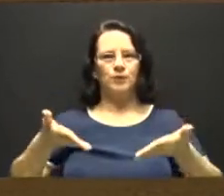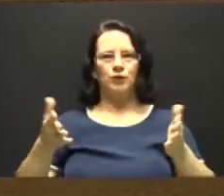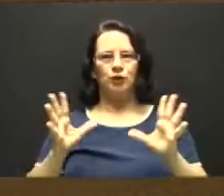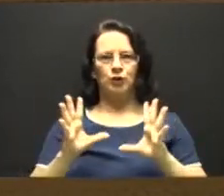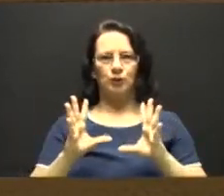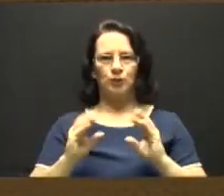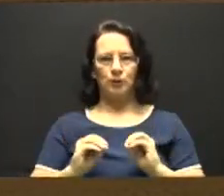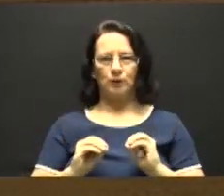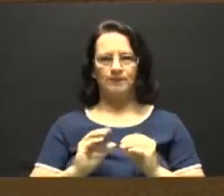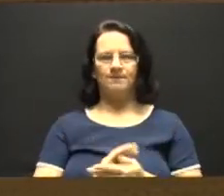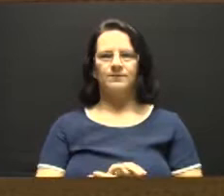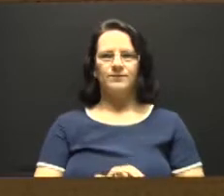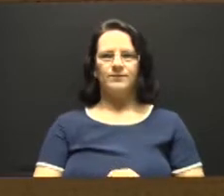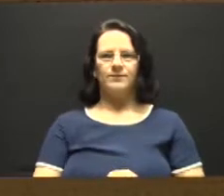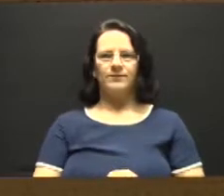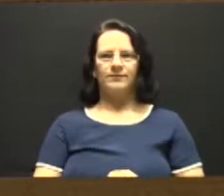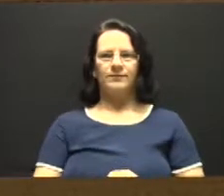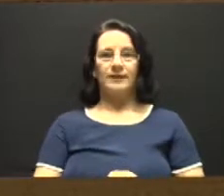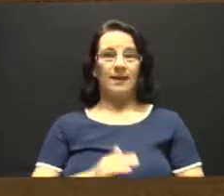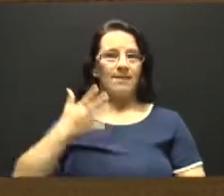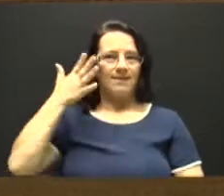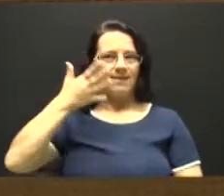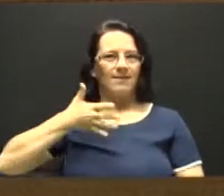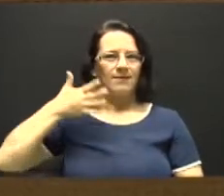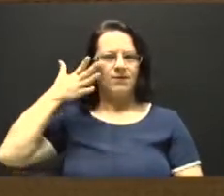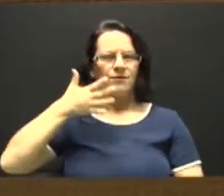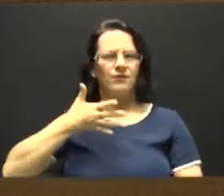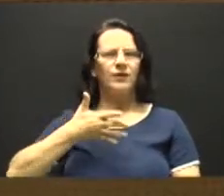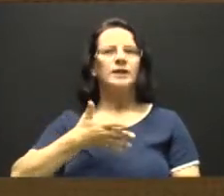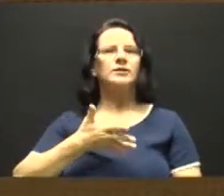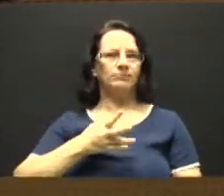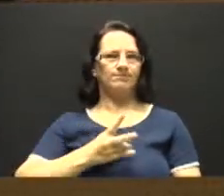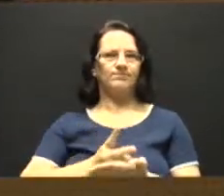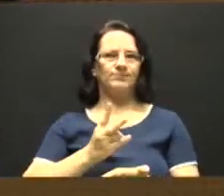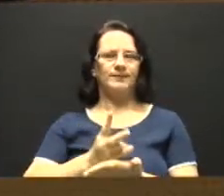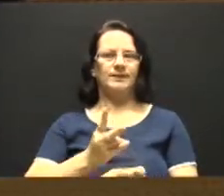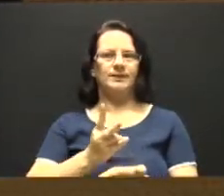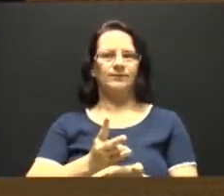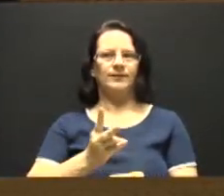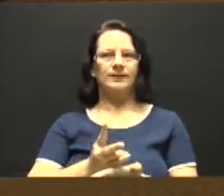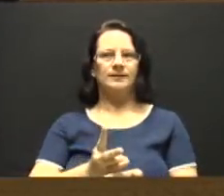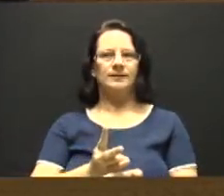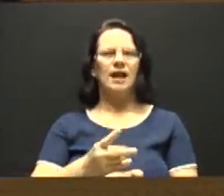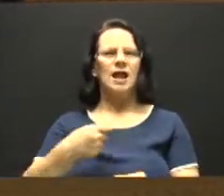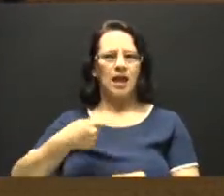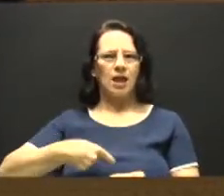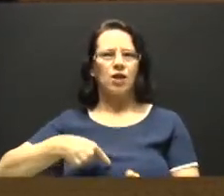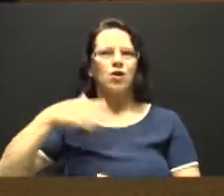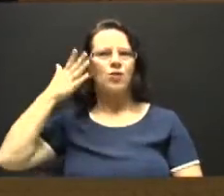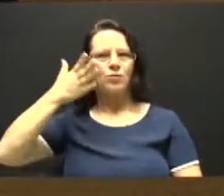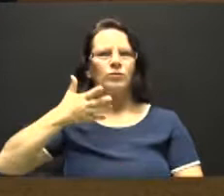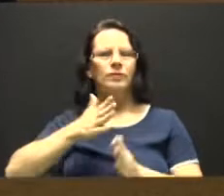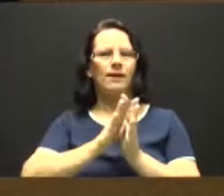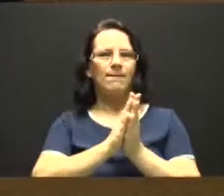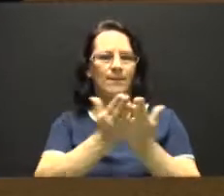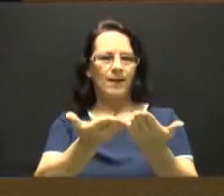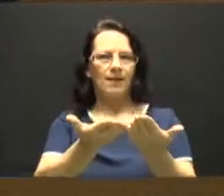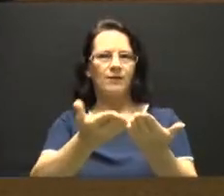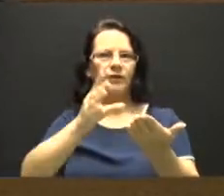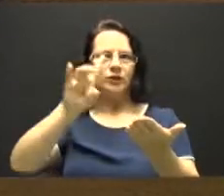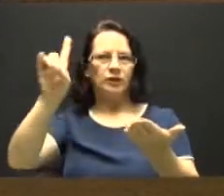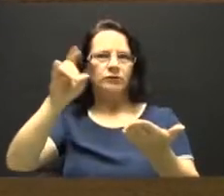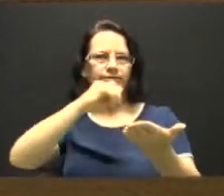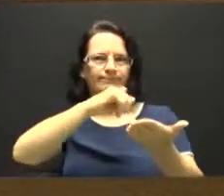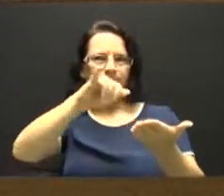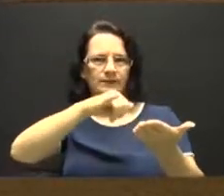noite como eu não vou pregar como eu faço comumente como mentes o pregador da palavra de deus a